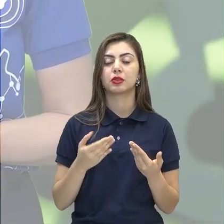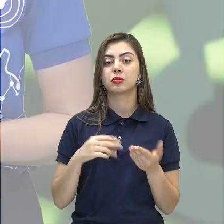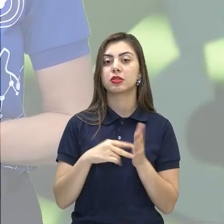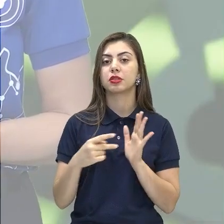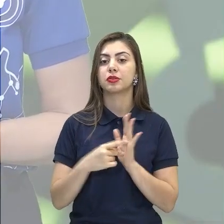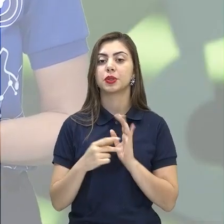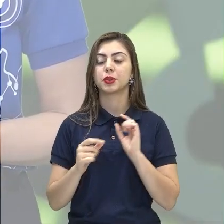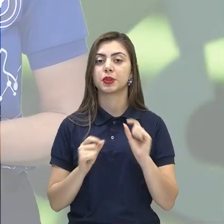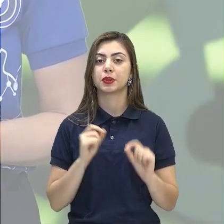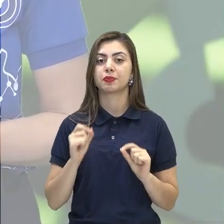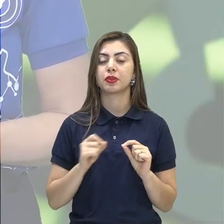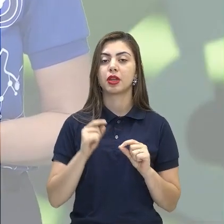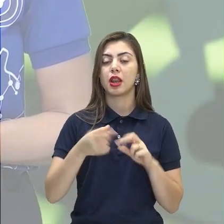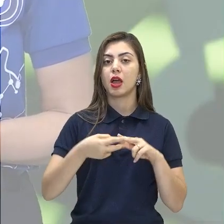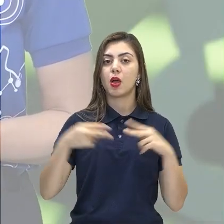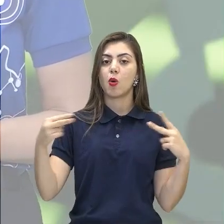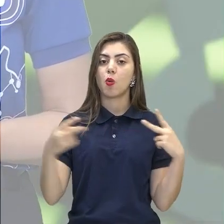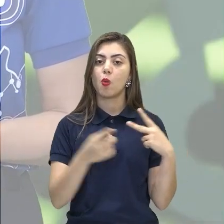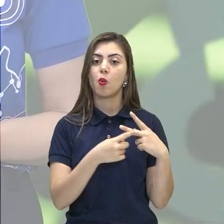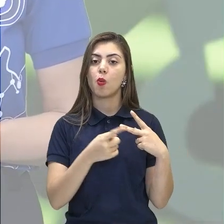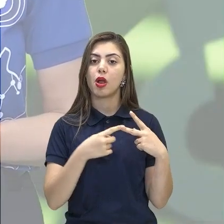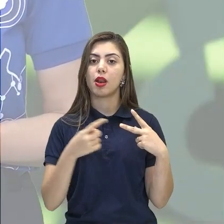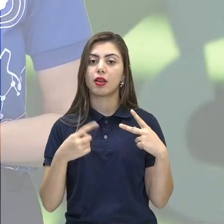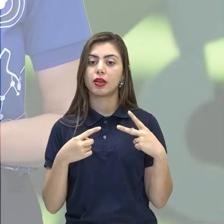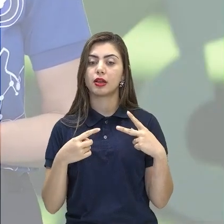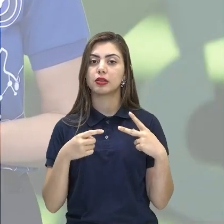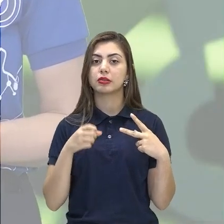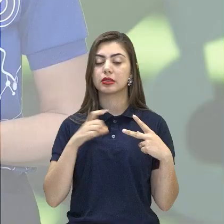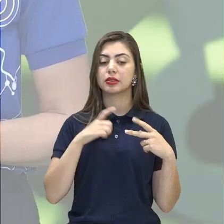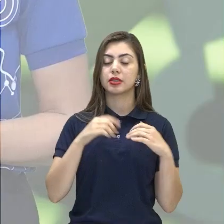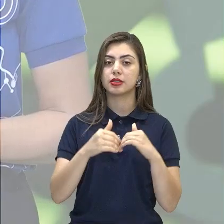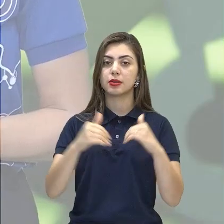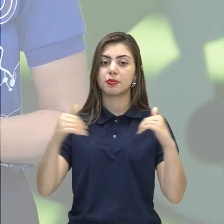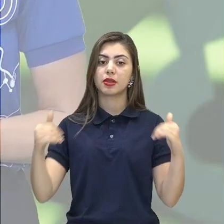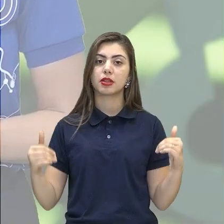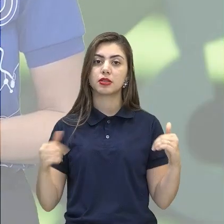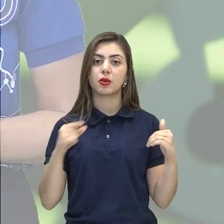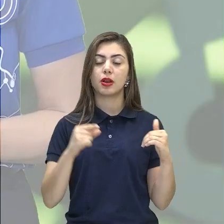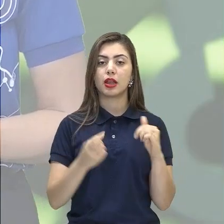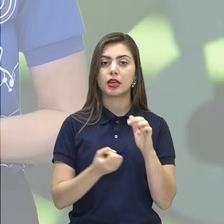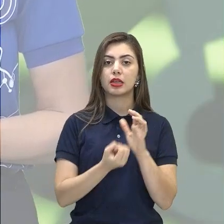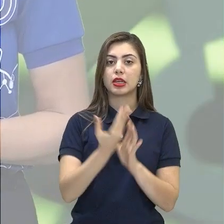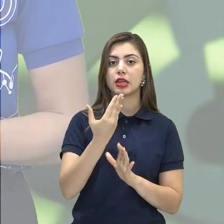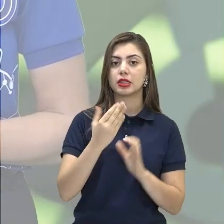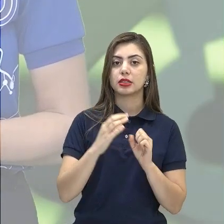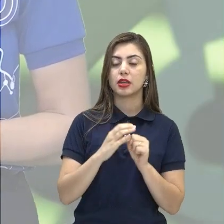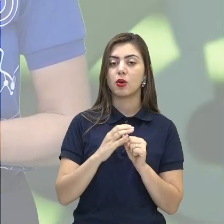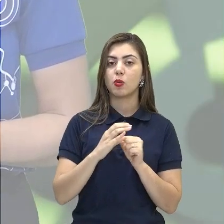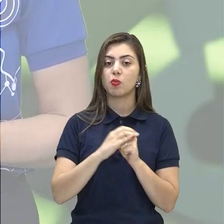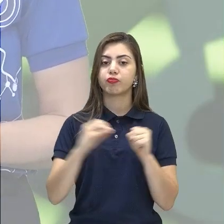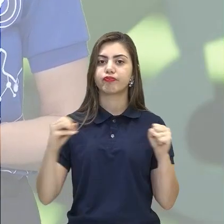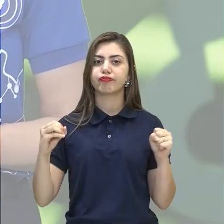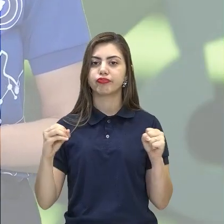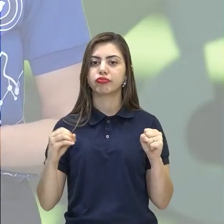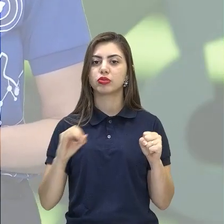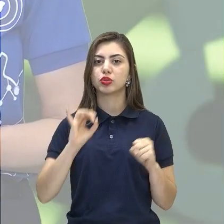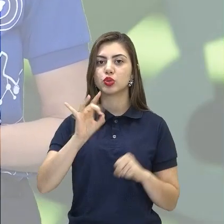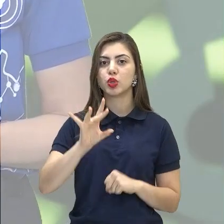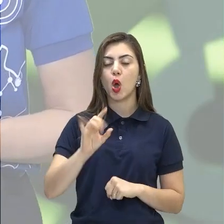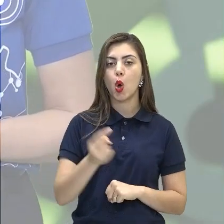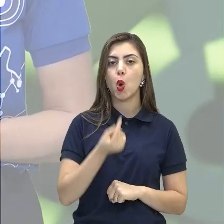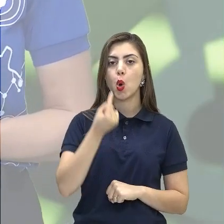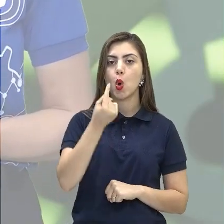significa que os alelos que separam durante a formação dos gametas e apenas um alelo estará presente no